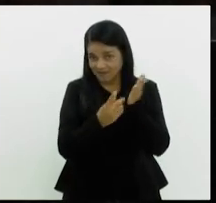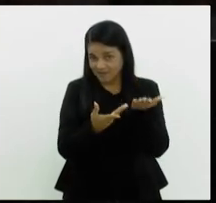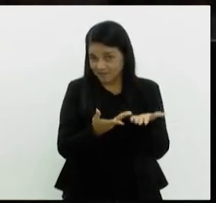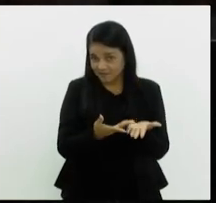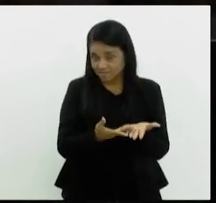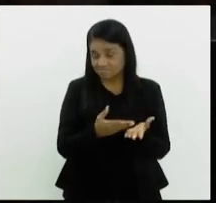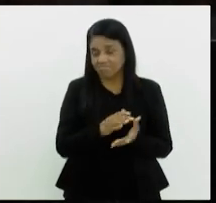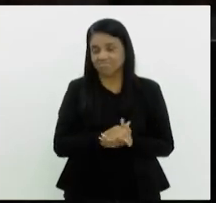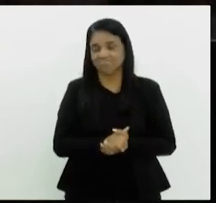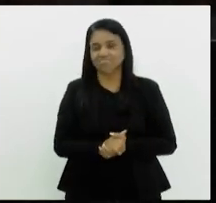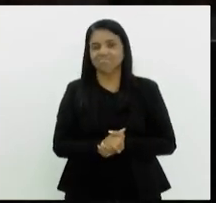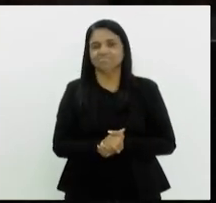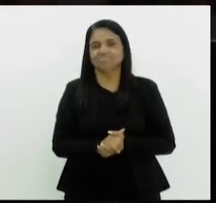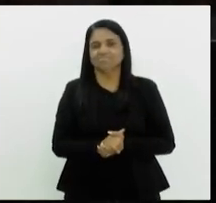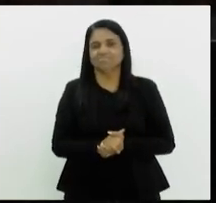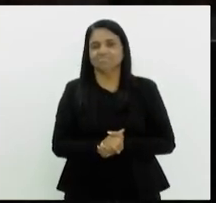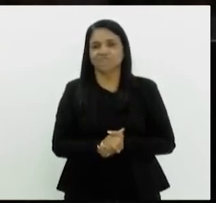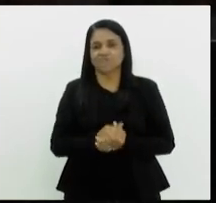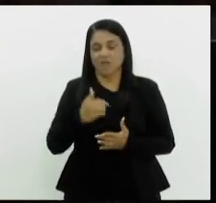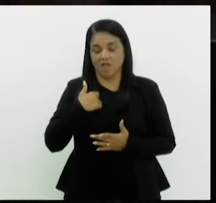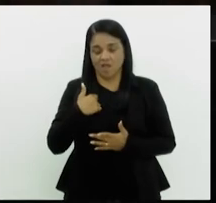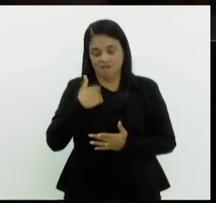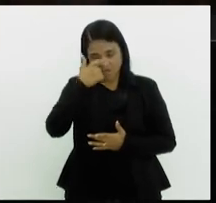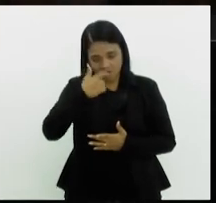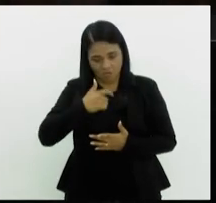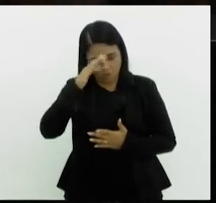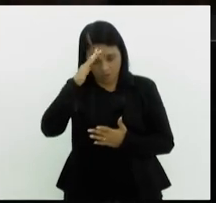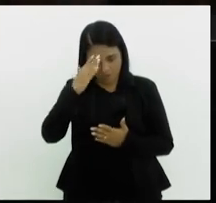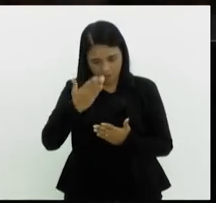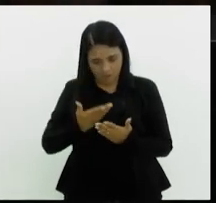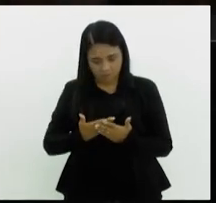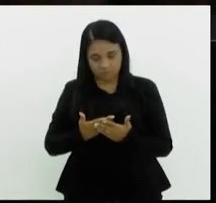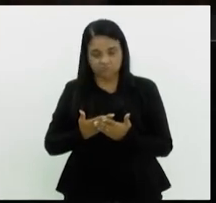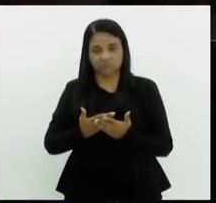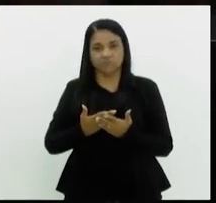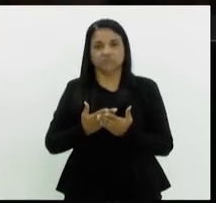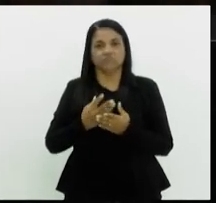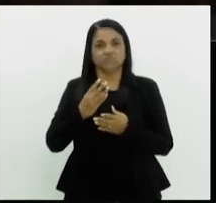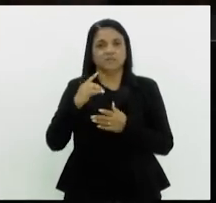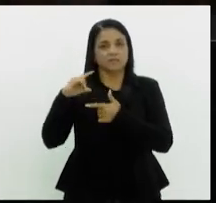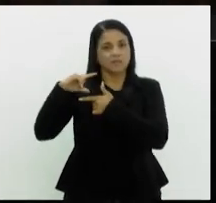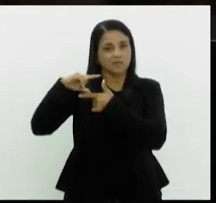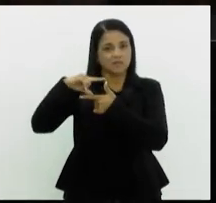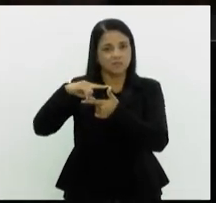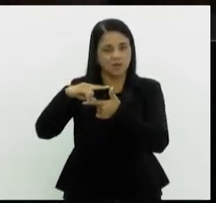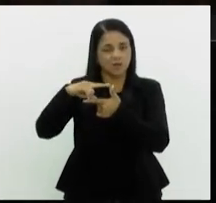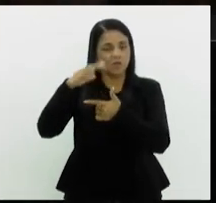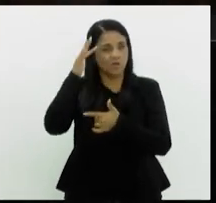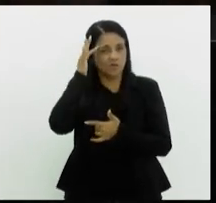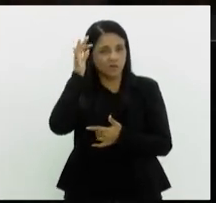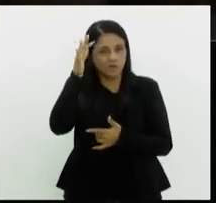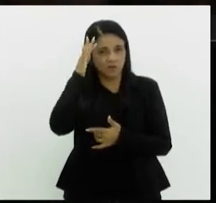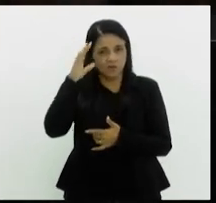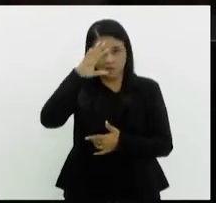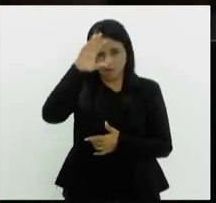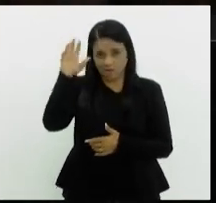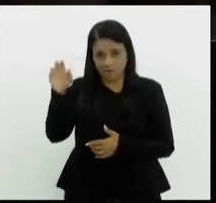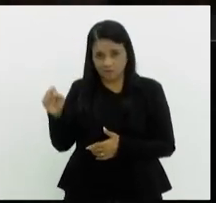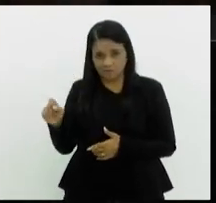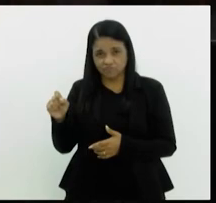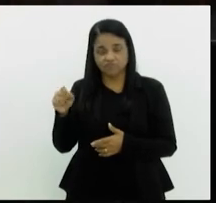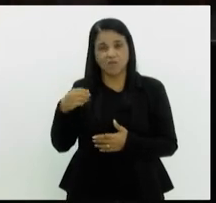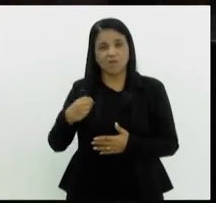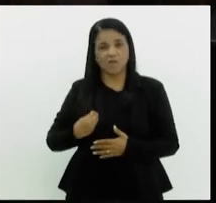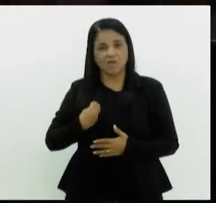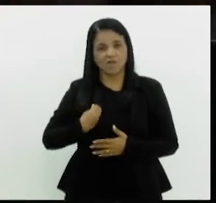a gente acredita, como dentro da nossa tradição filosófica africana, que vivemos em